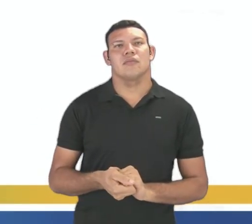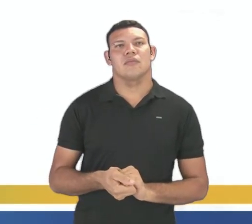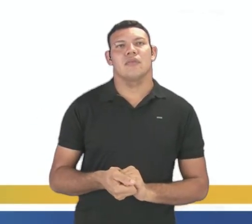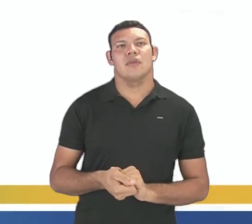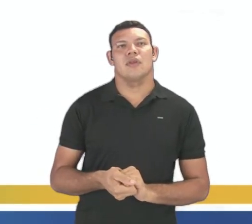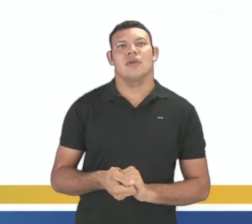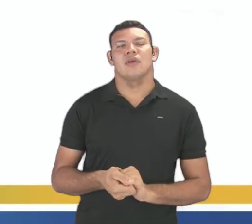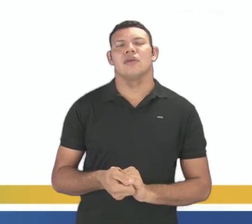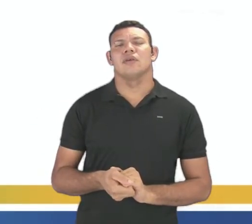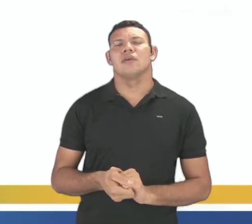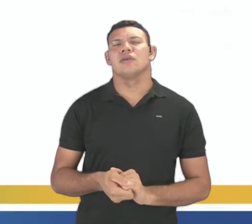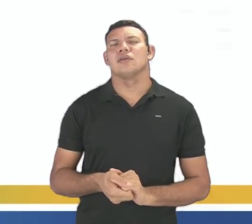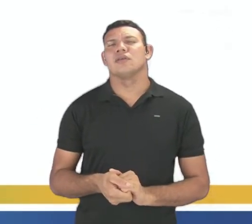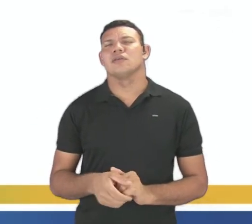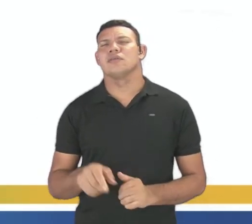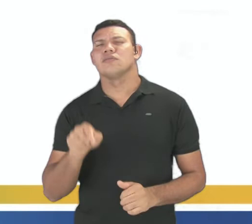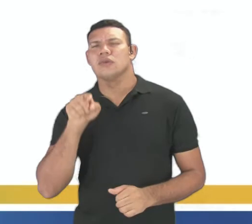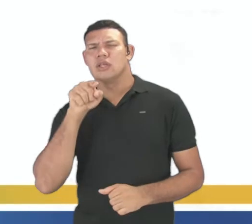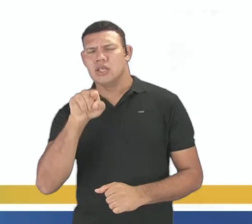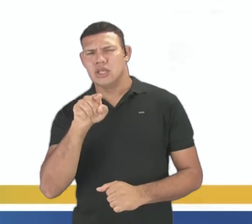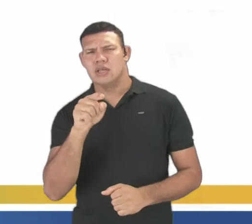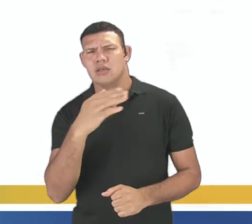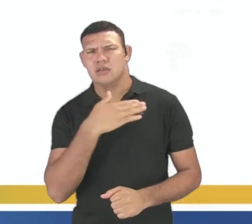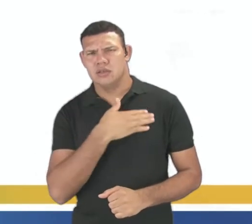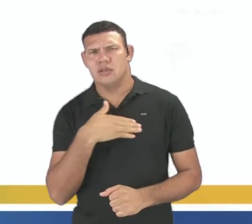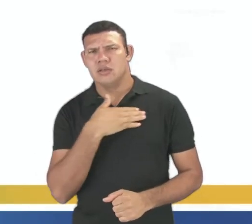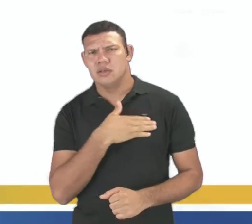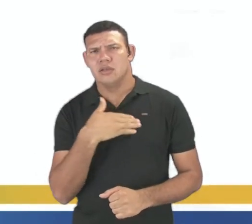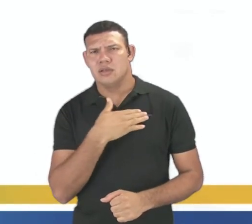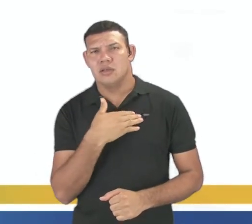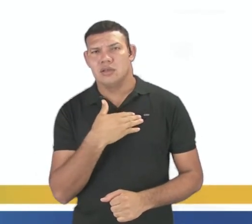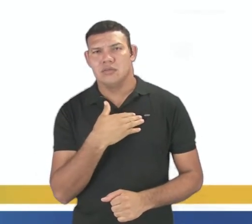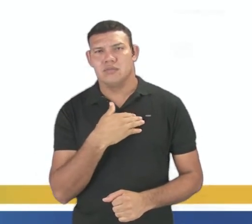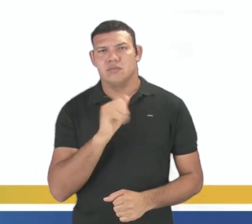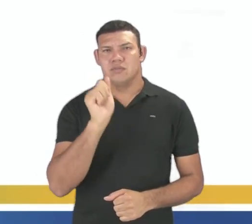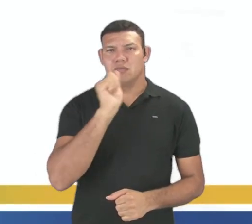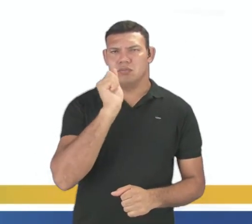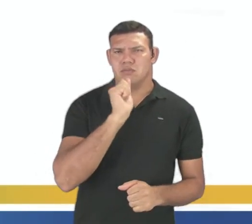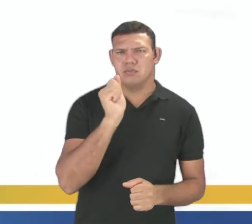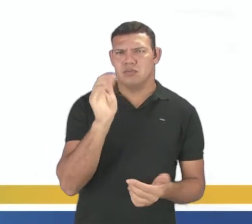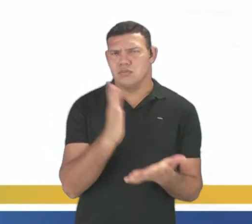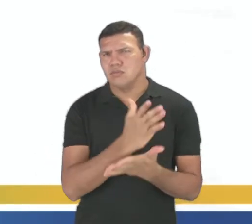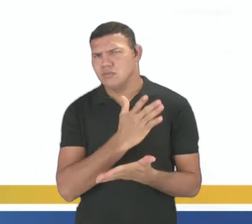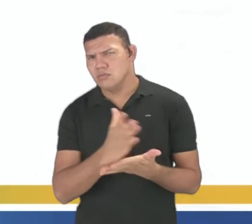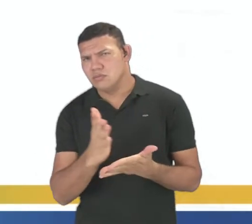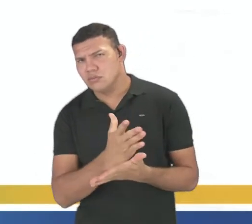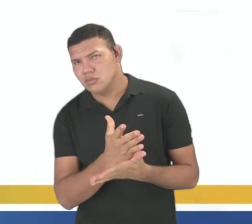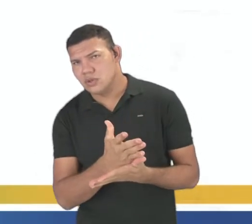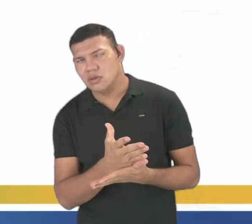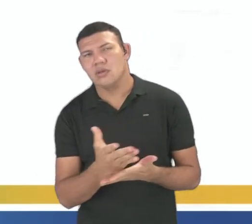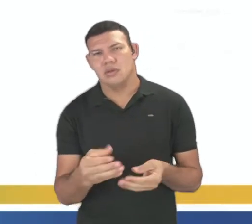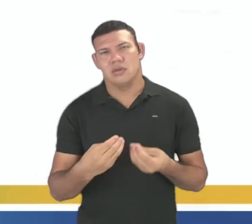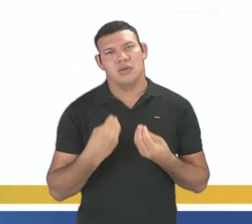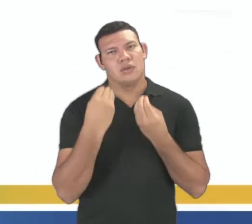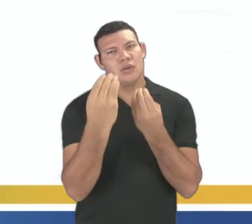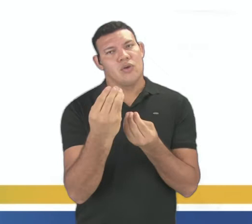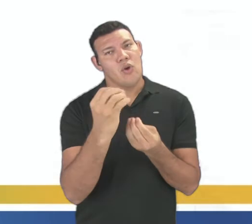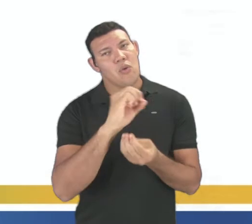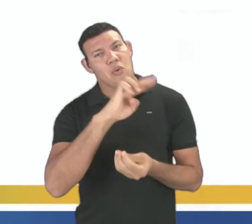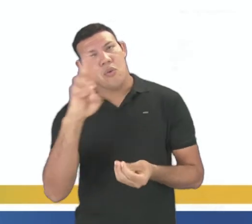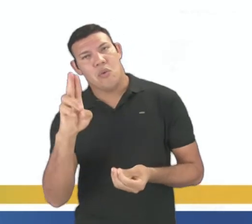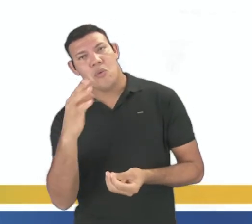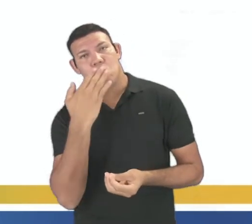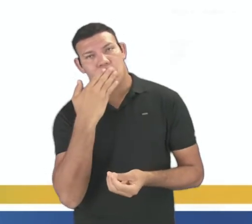oferta. Então, nós podemos colocar o some com interrogativa. Ok? Ofertas e pedidos, o some pode fazer parte